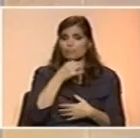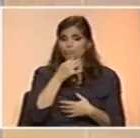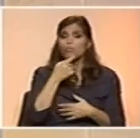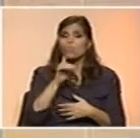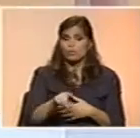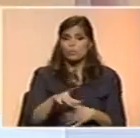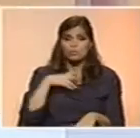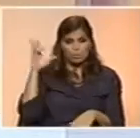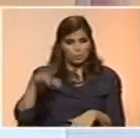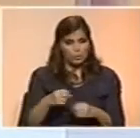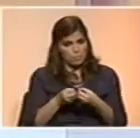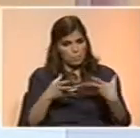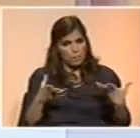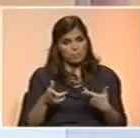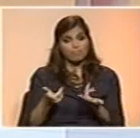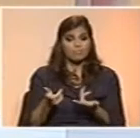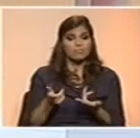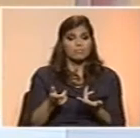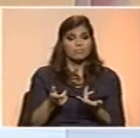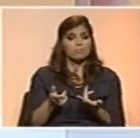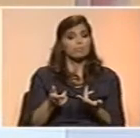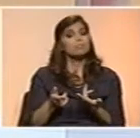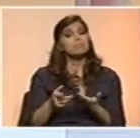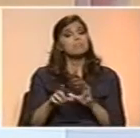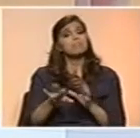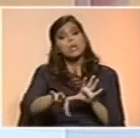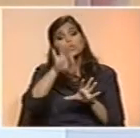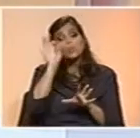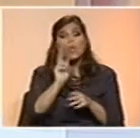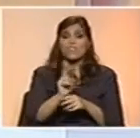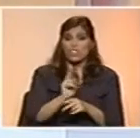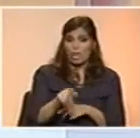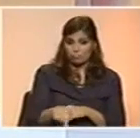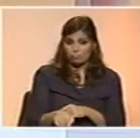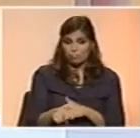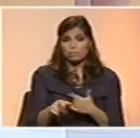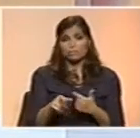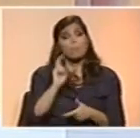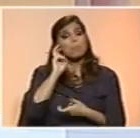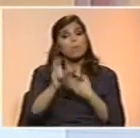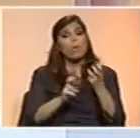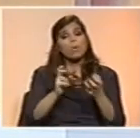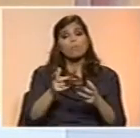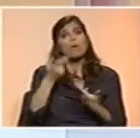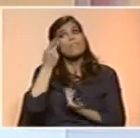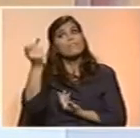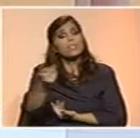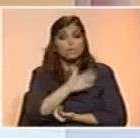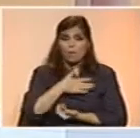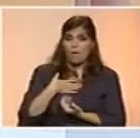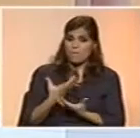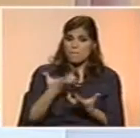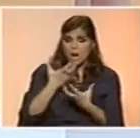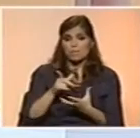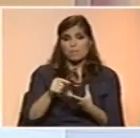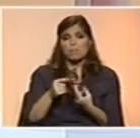portugueses estão cada vez mais a optar, como já dissemos aqui, pelo vegetarianismo, quer pela procura de uma vida mais saudável, quer também por